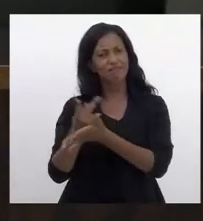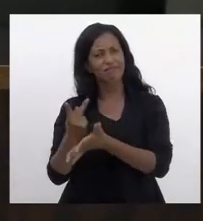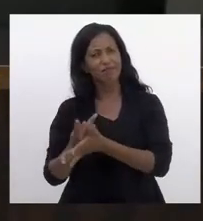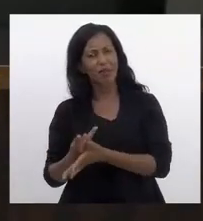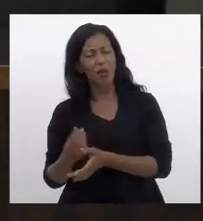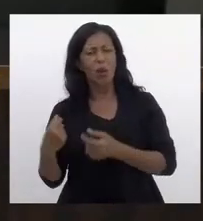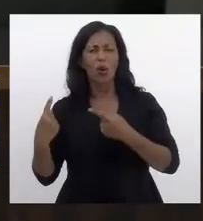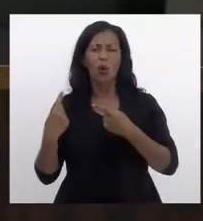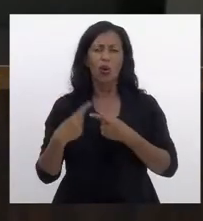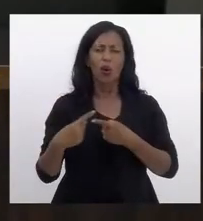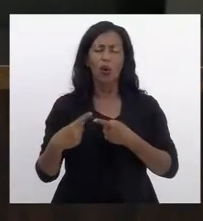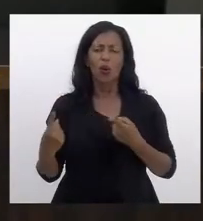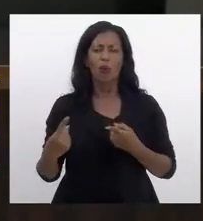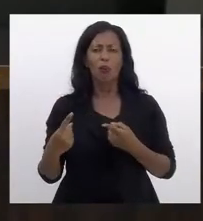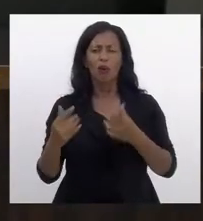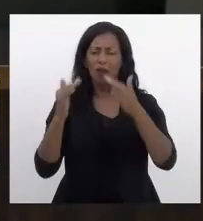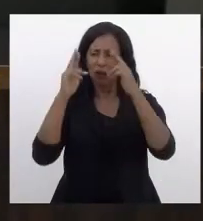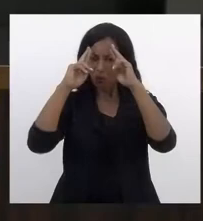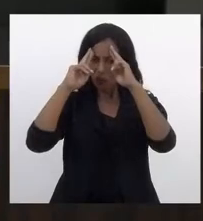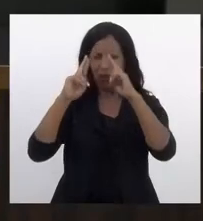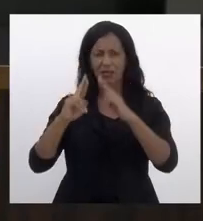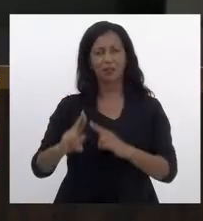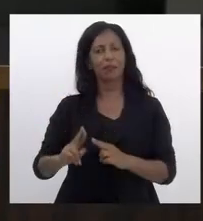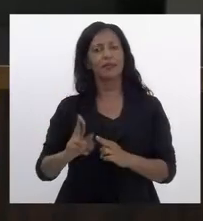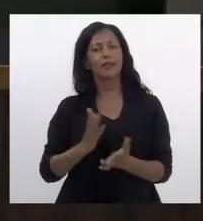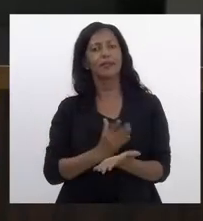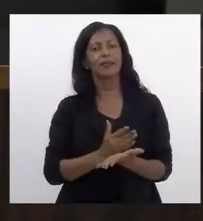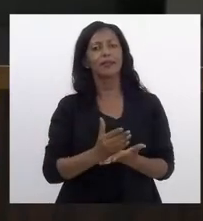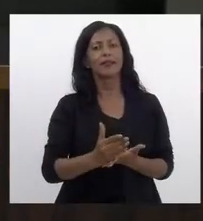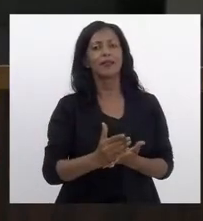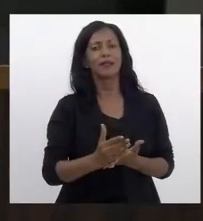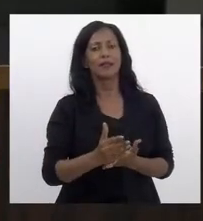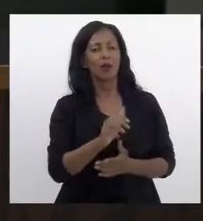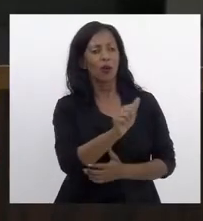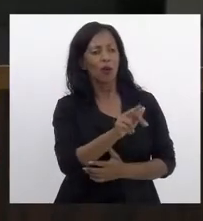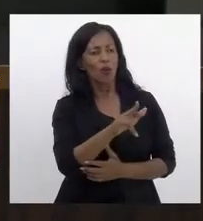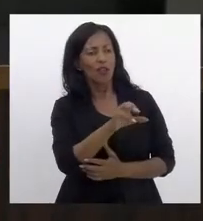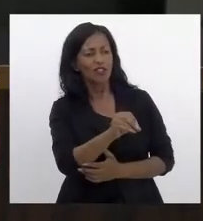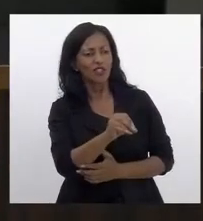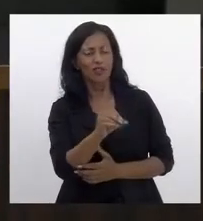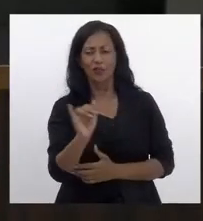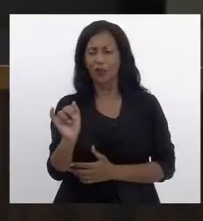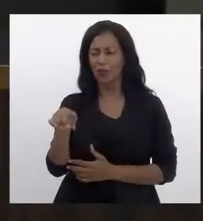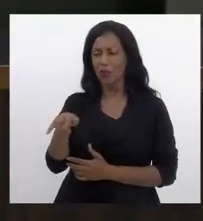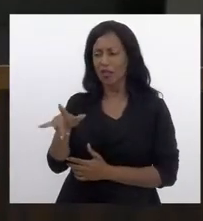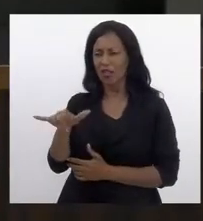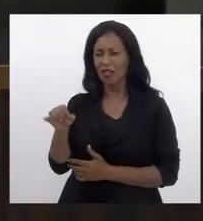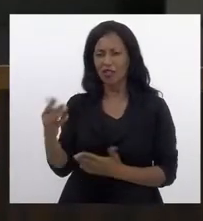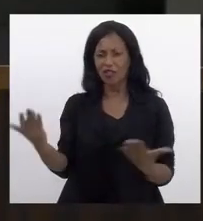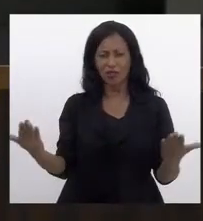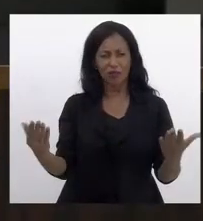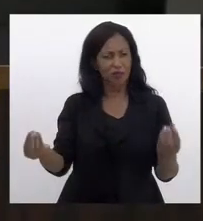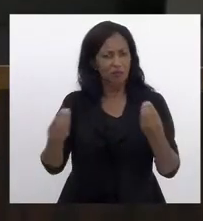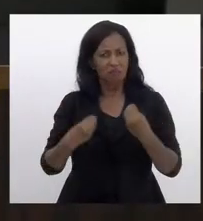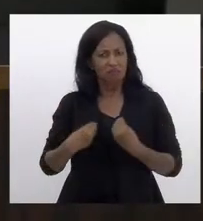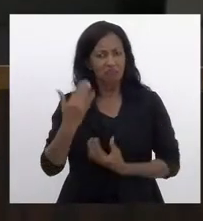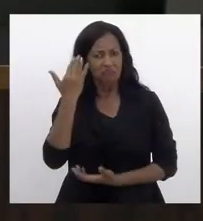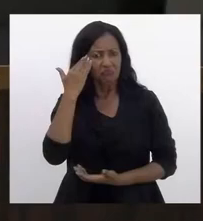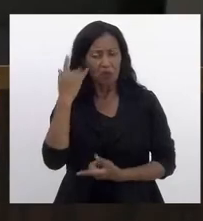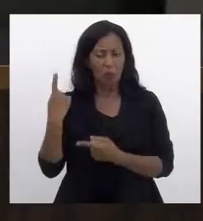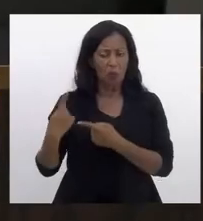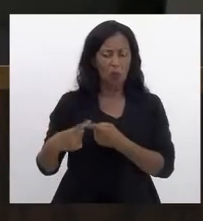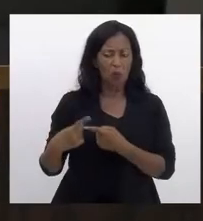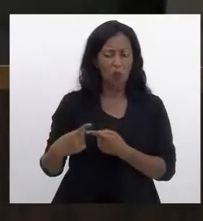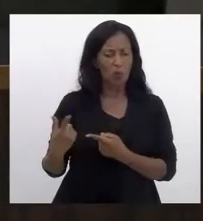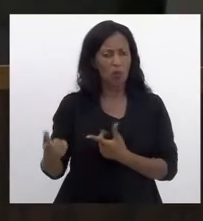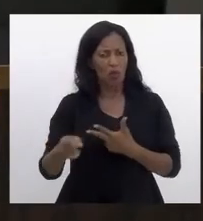que o Poder Executivo não respeita desde o início o ativo e o inativo. Eu não consigo entender por